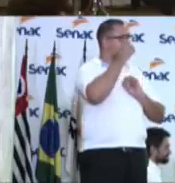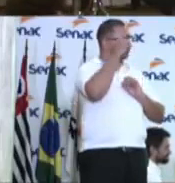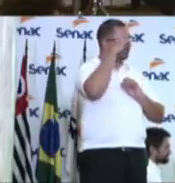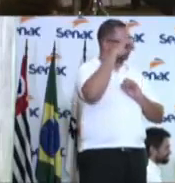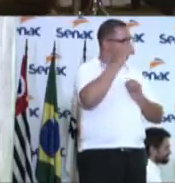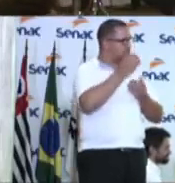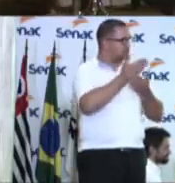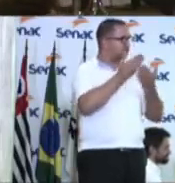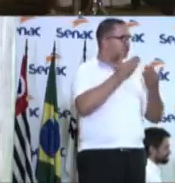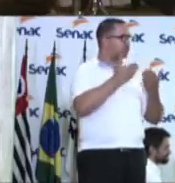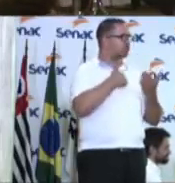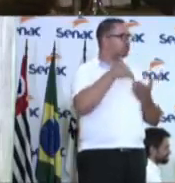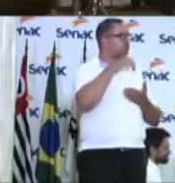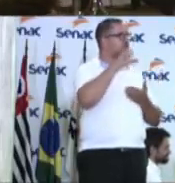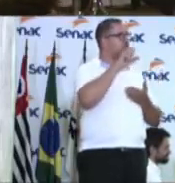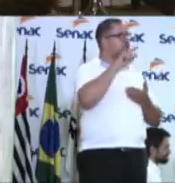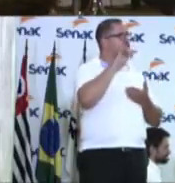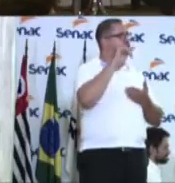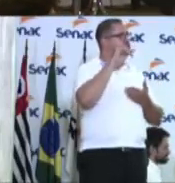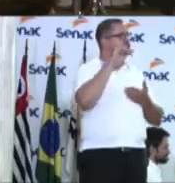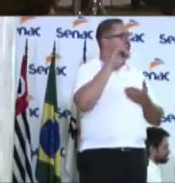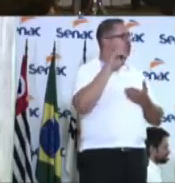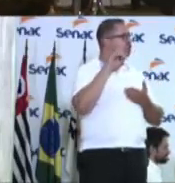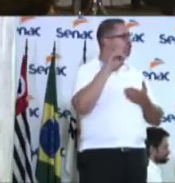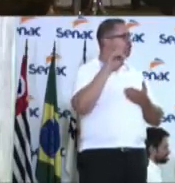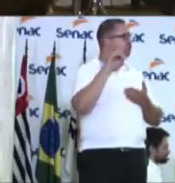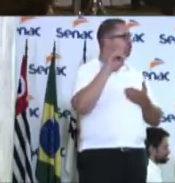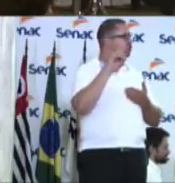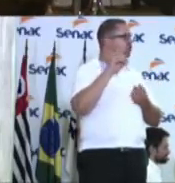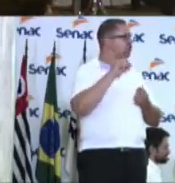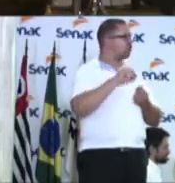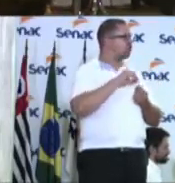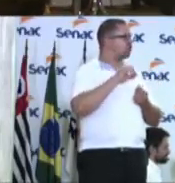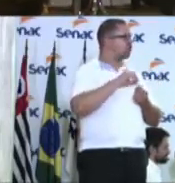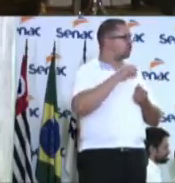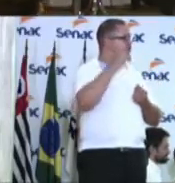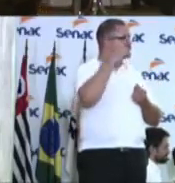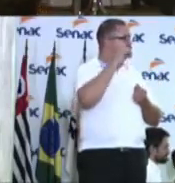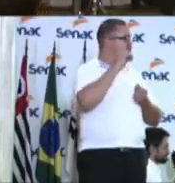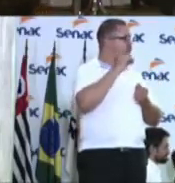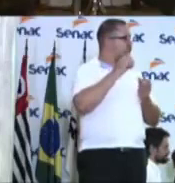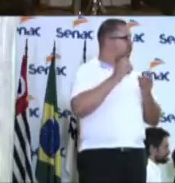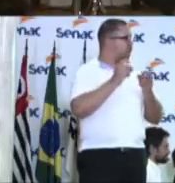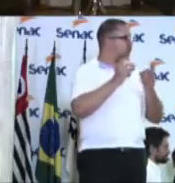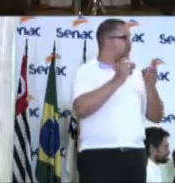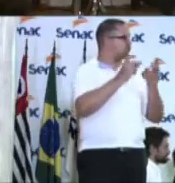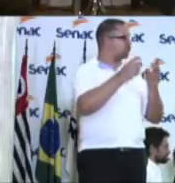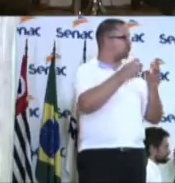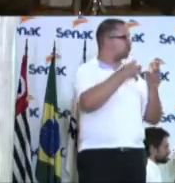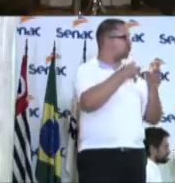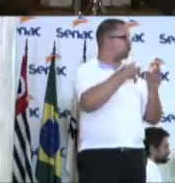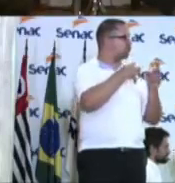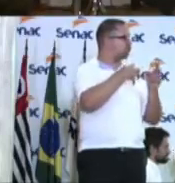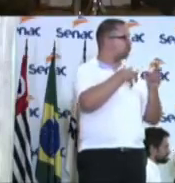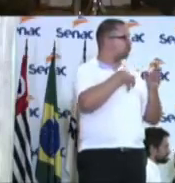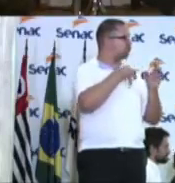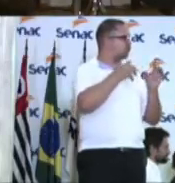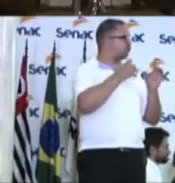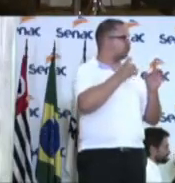Oi, bom dia. Eu sou designer de moda, levo um núcleo de criação, então é do ponto de vista do espectador mesmo. Vocês,